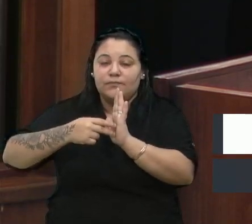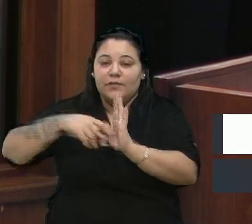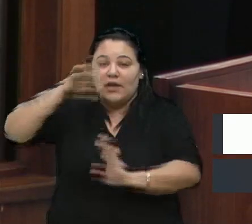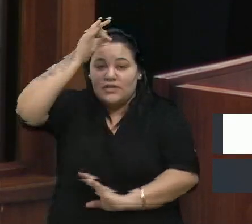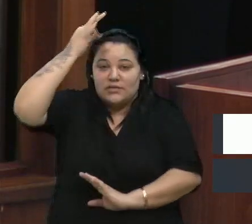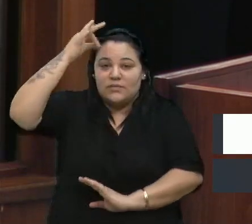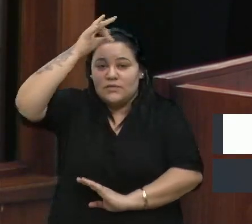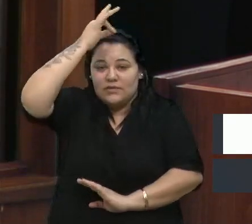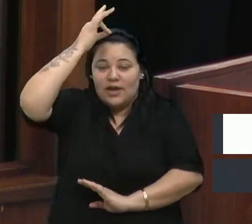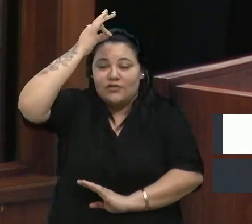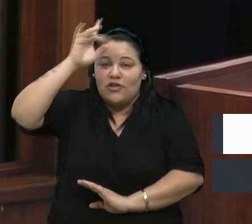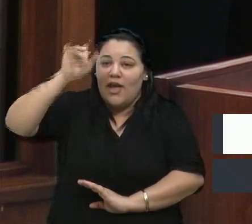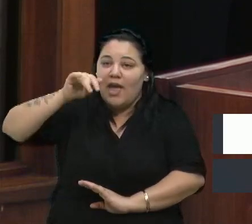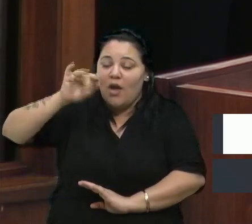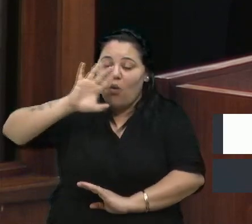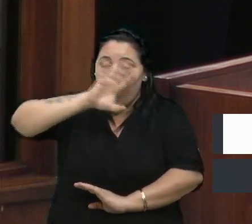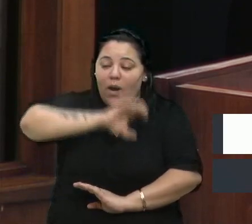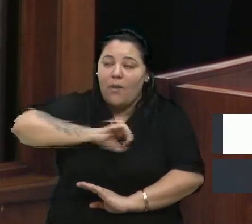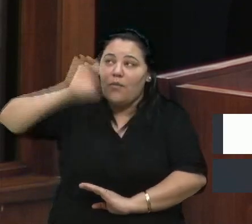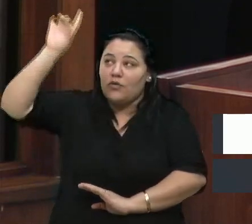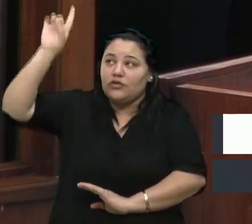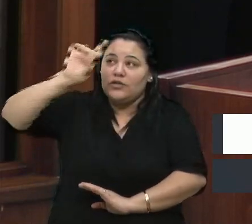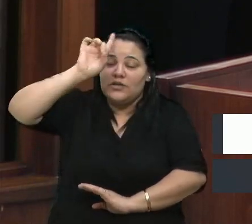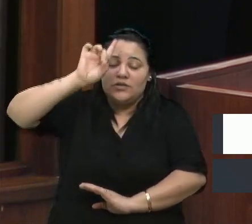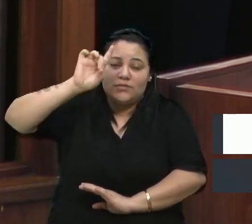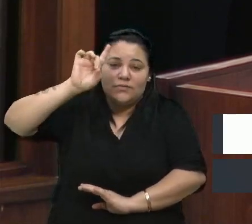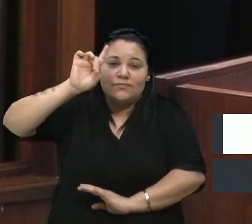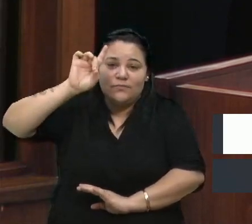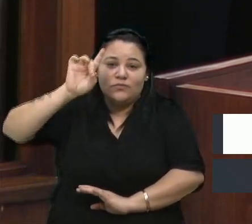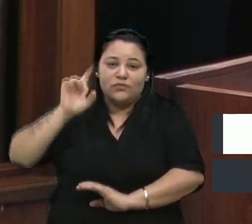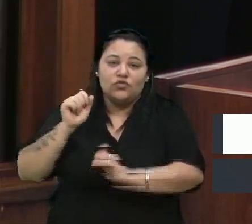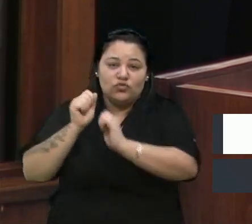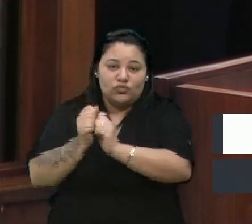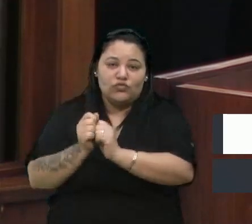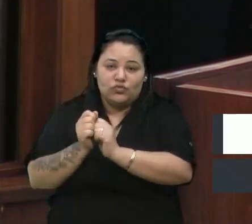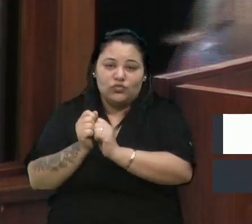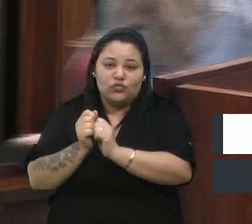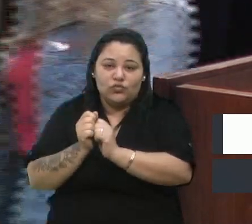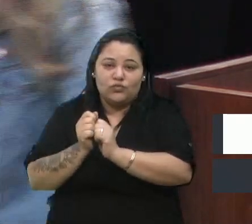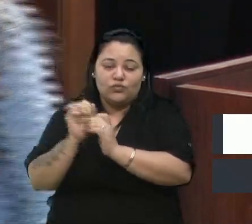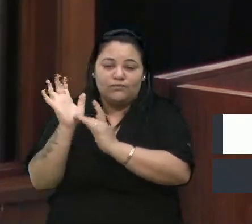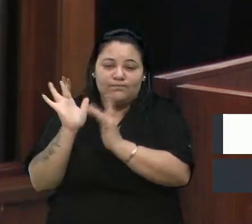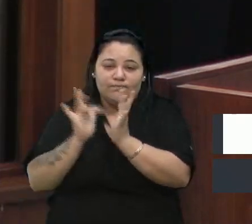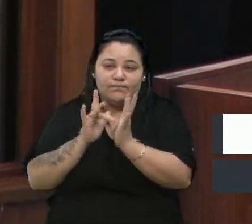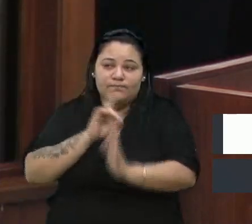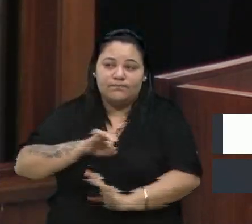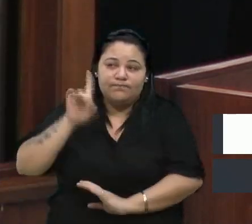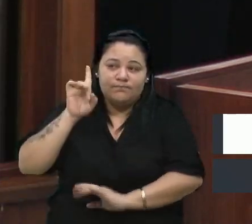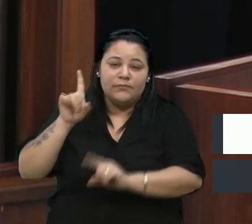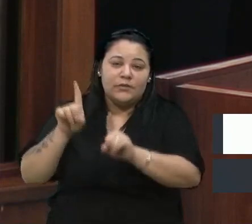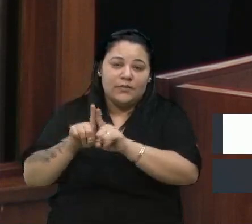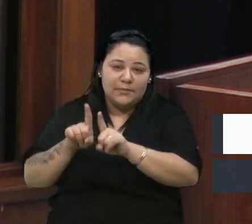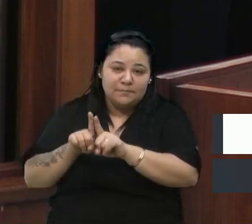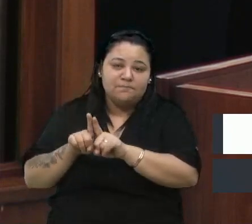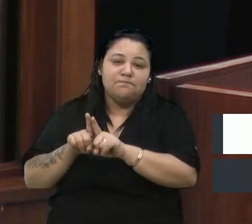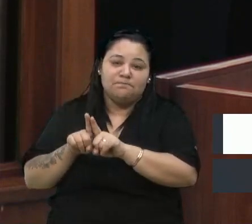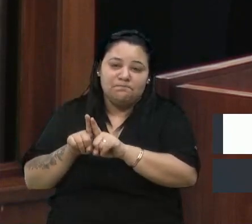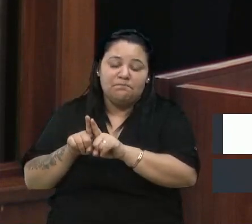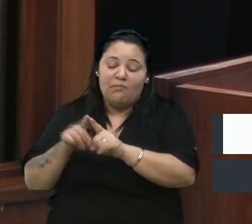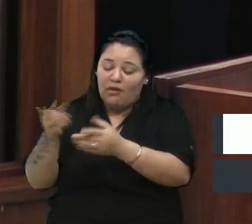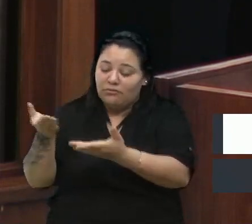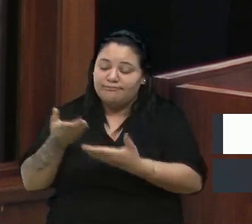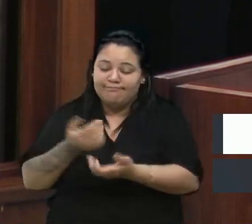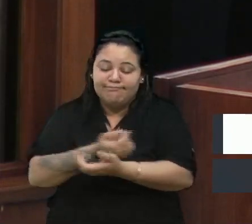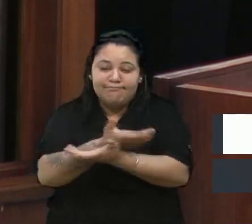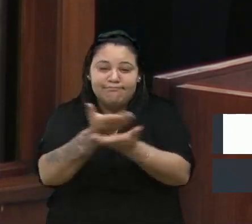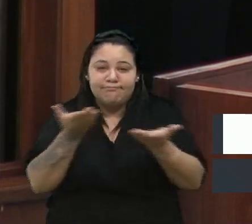de Deus através de Cristo Jesus, que nos dá esse ambiente, essas condições de nós